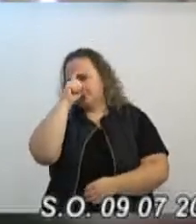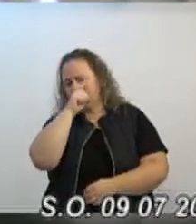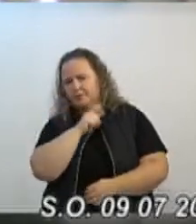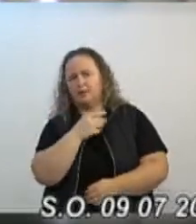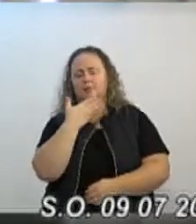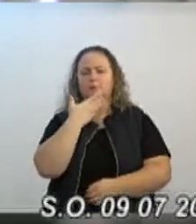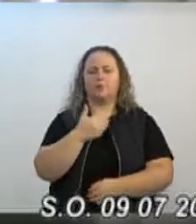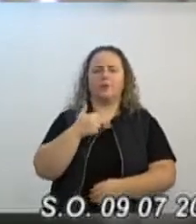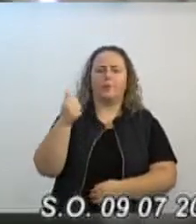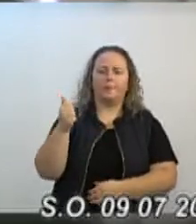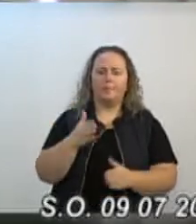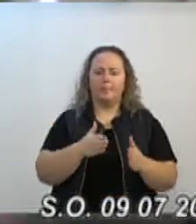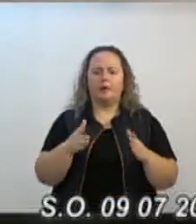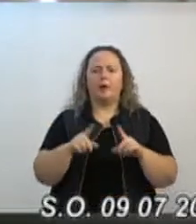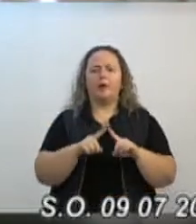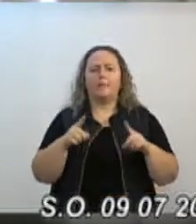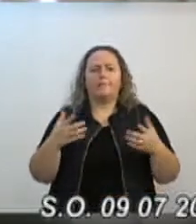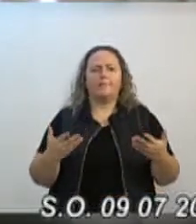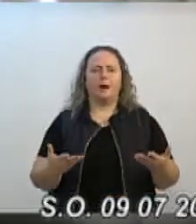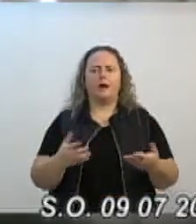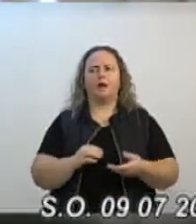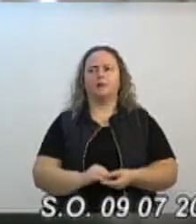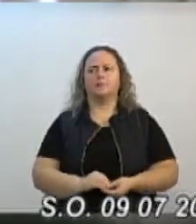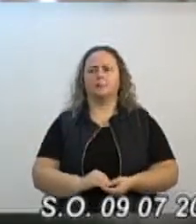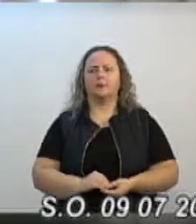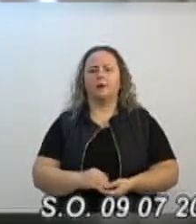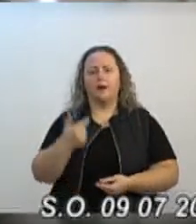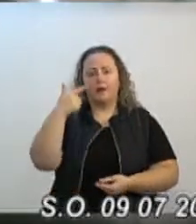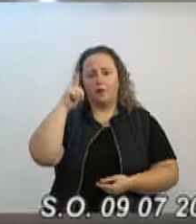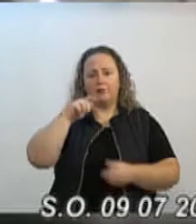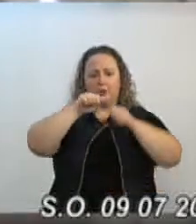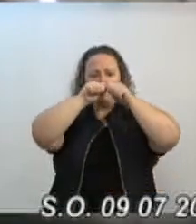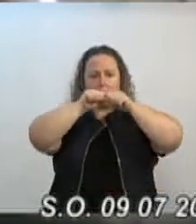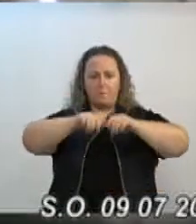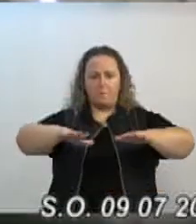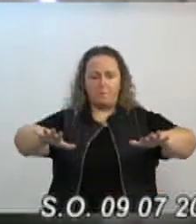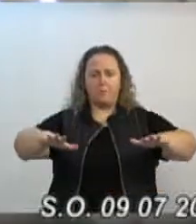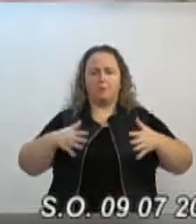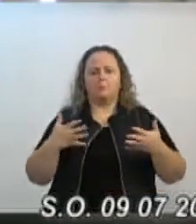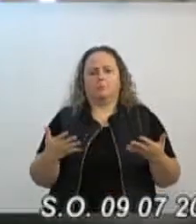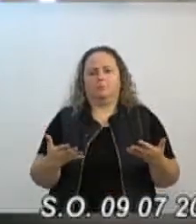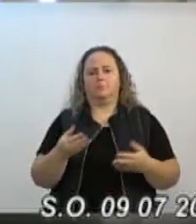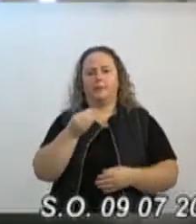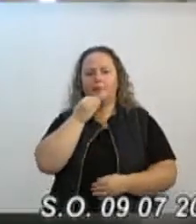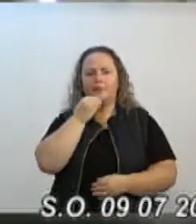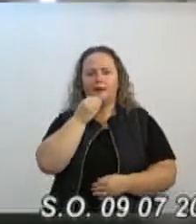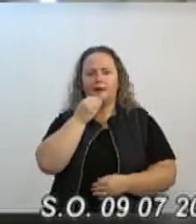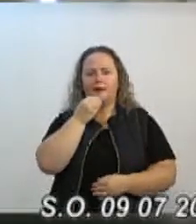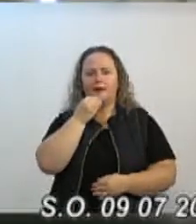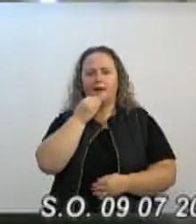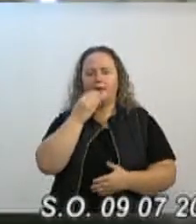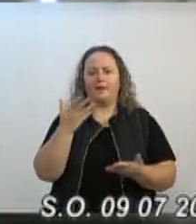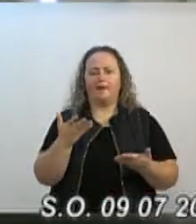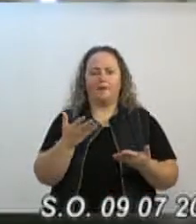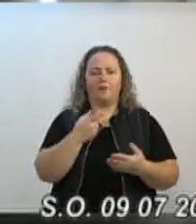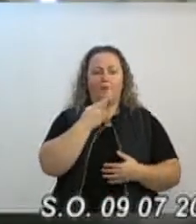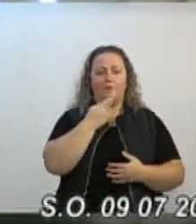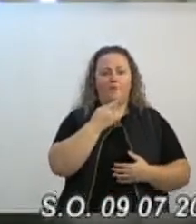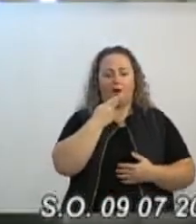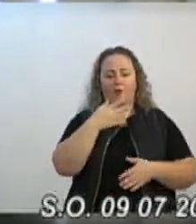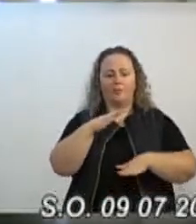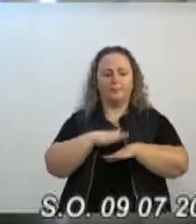caminho, mas, por exemplo, a foto em relação à questão aí que circulou em redes sociais de uma situação mostra uma incoerência entre a fala e as ações. Isso é um